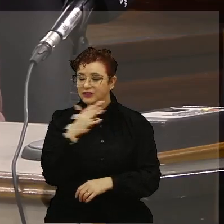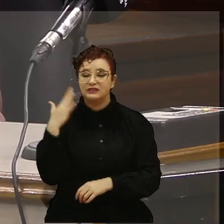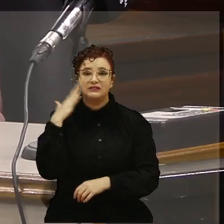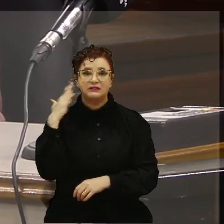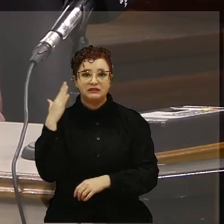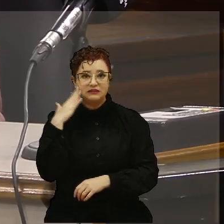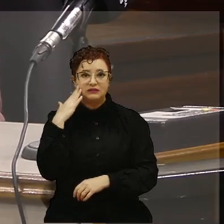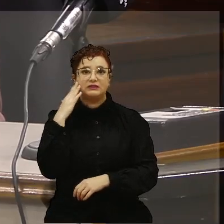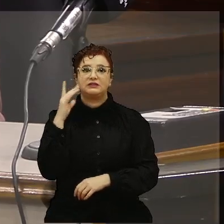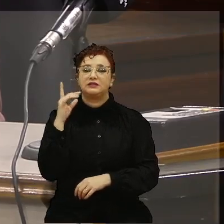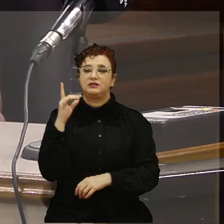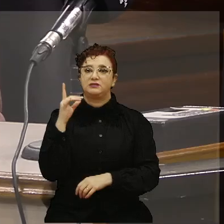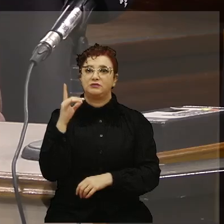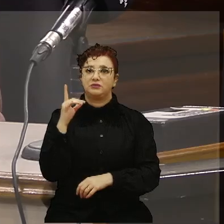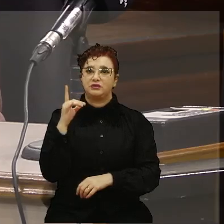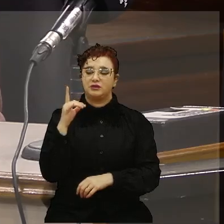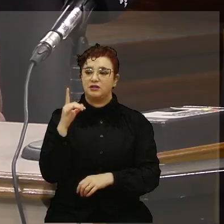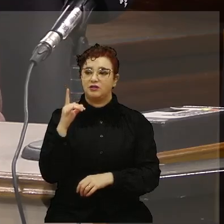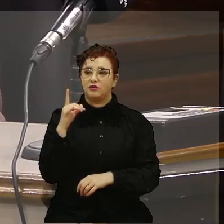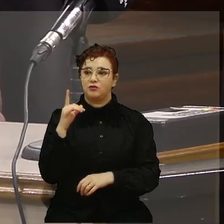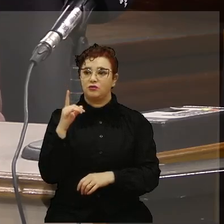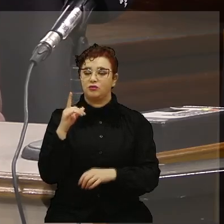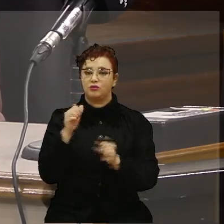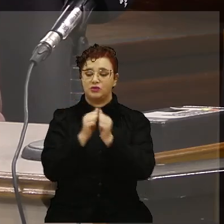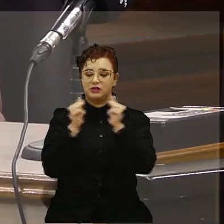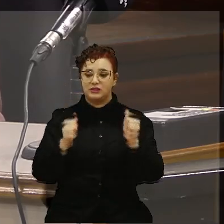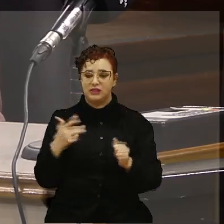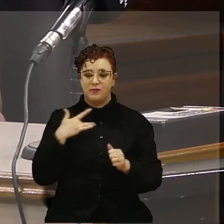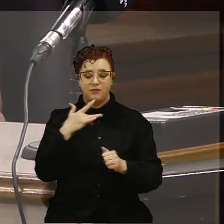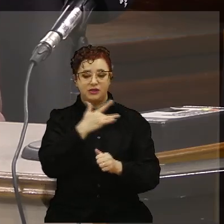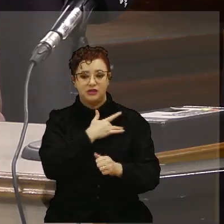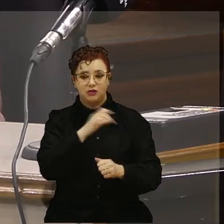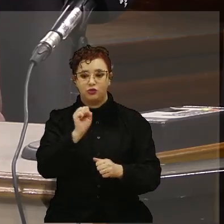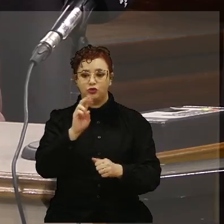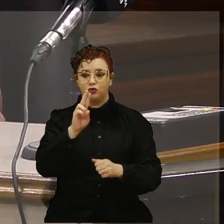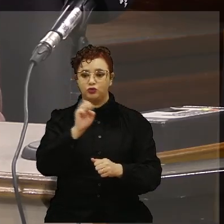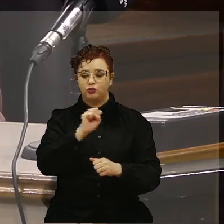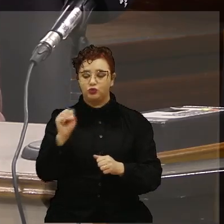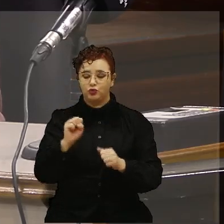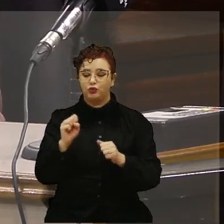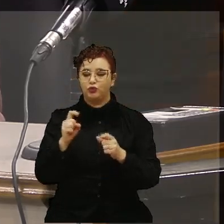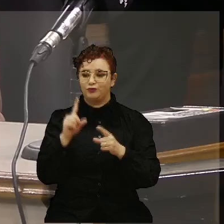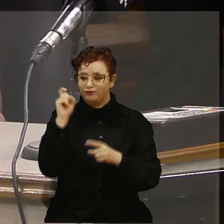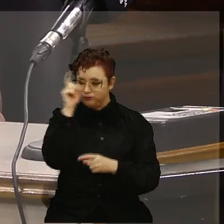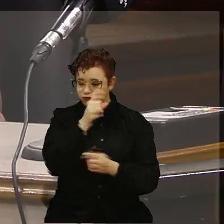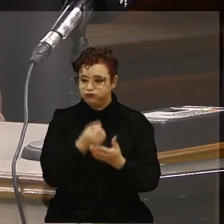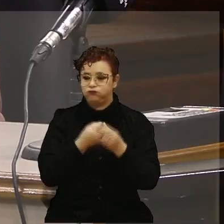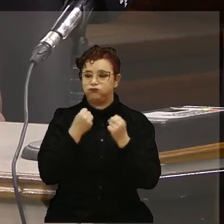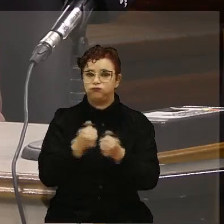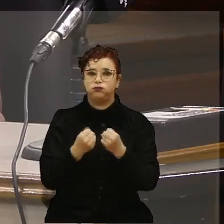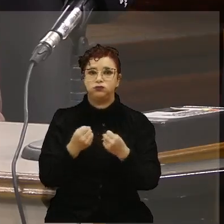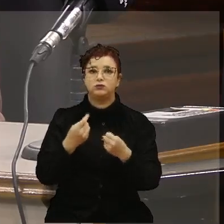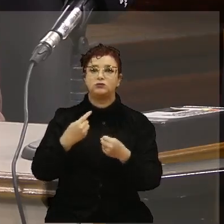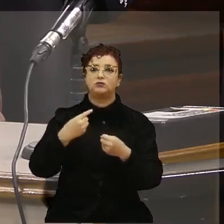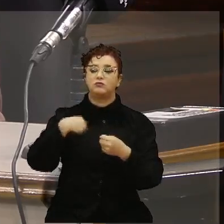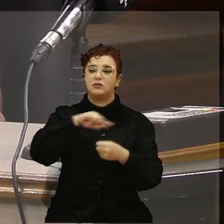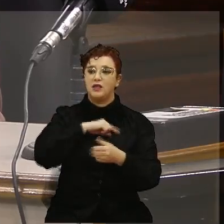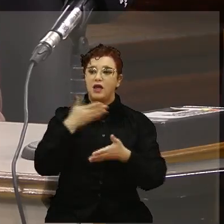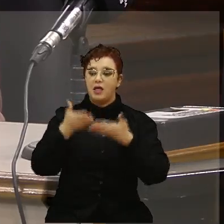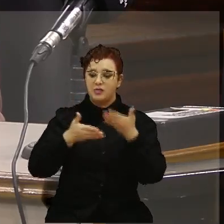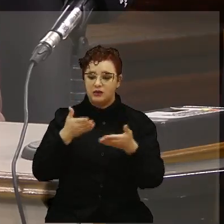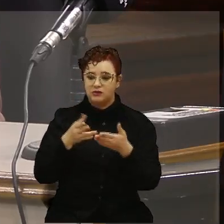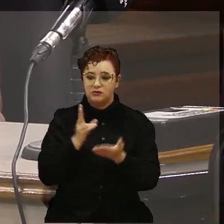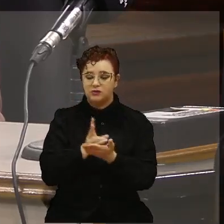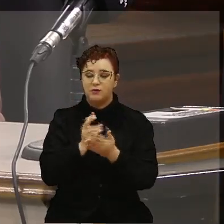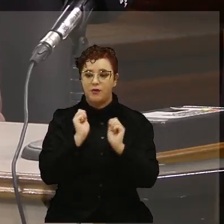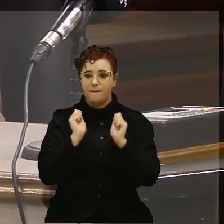está muito supercarregado o sistema de saúde do SUS, né? E ele tem nos atendido na medida do